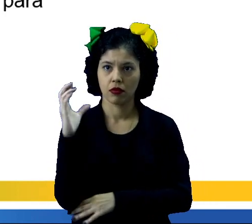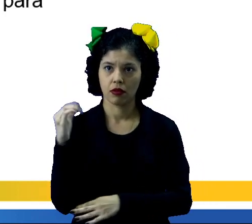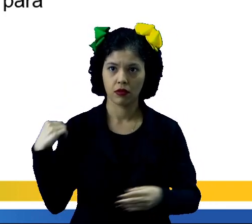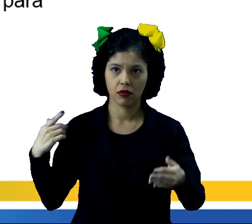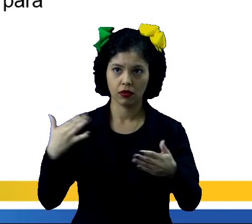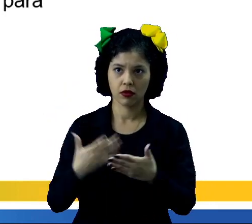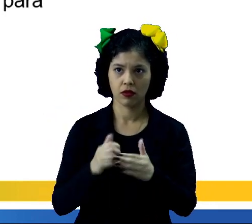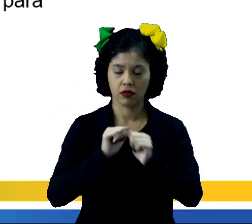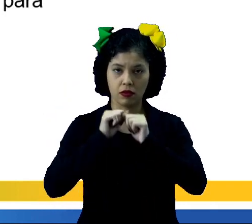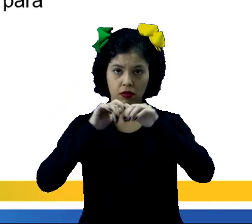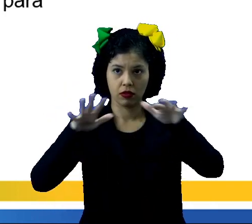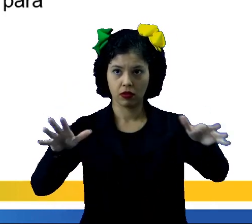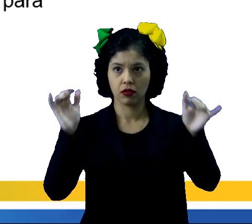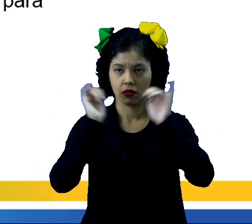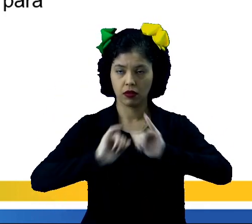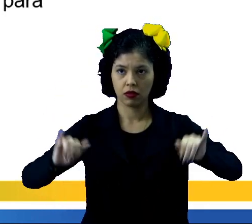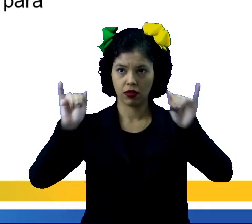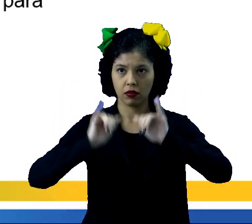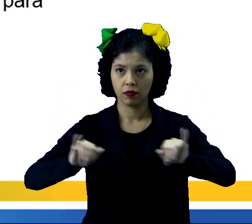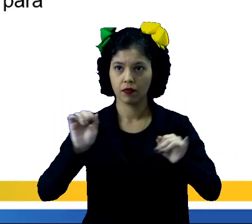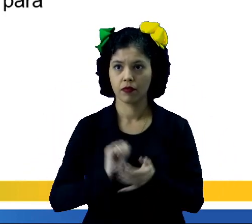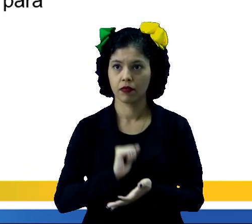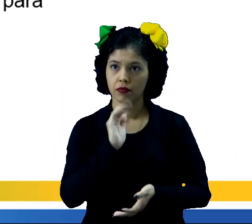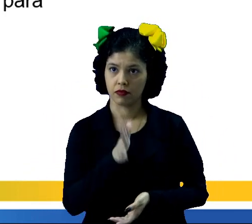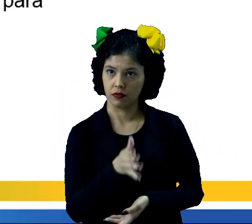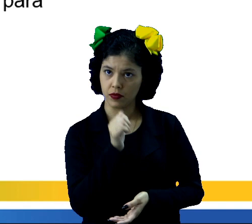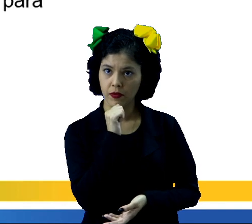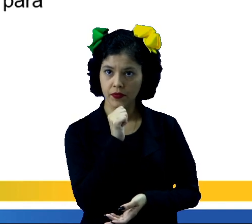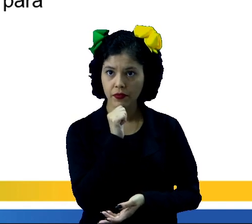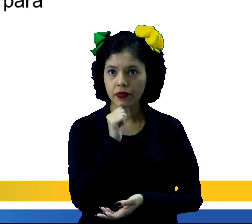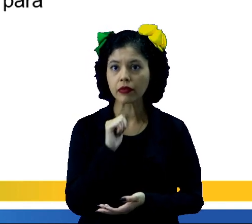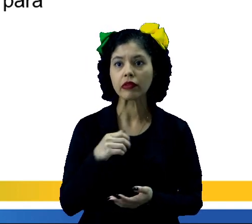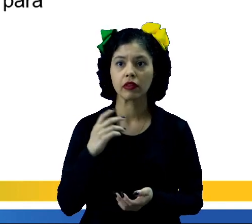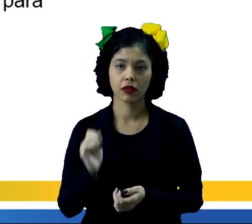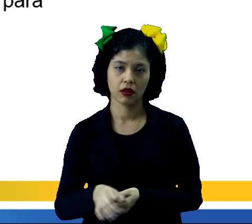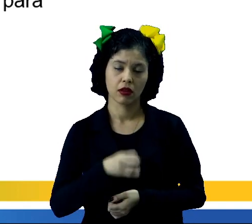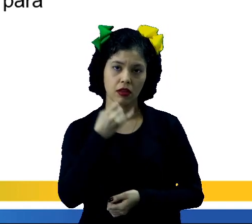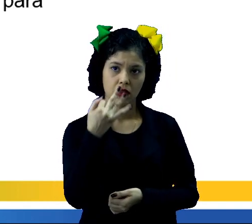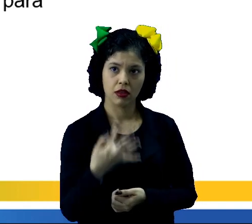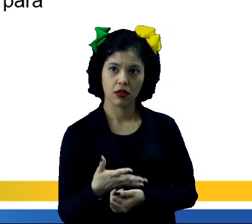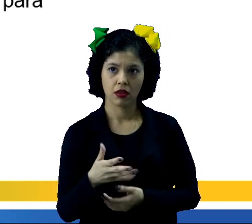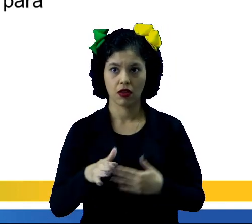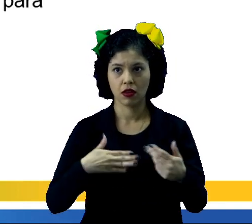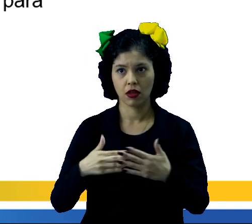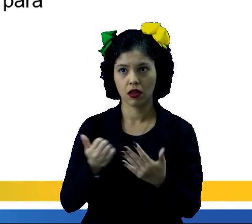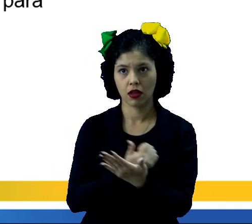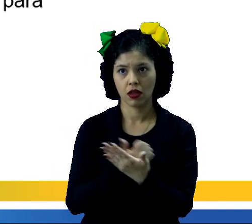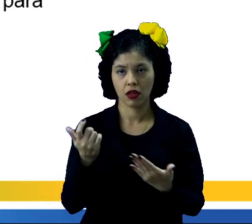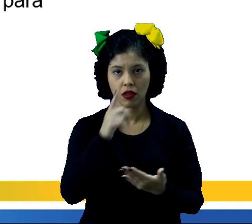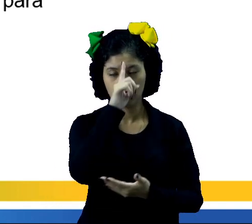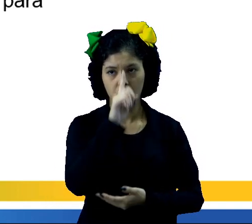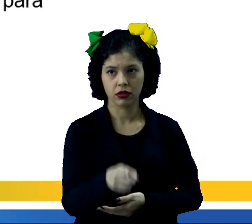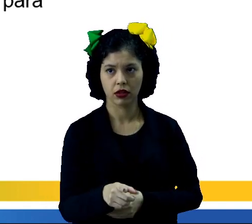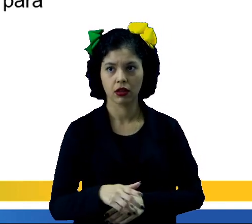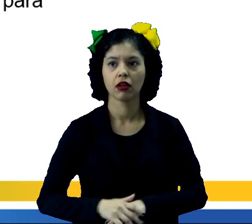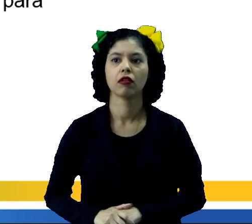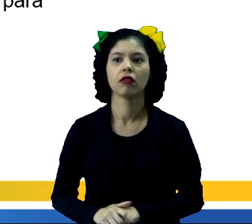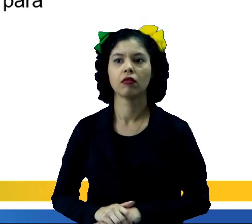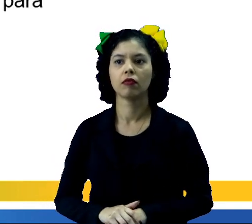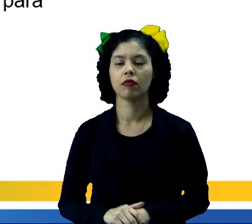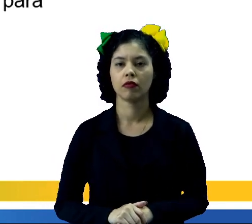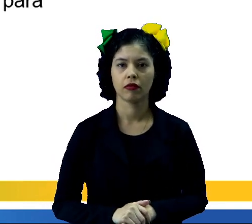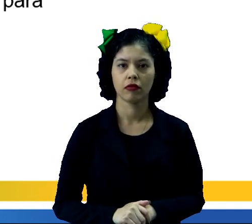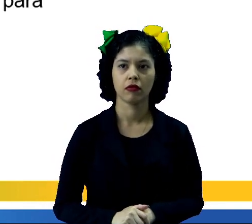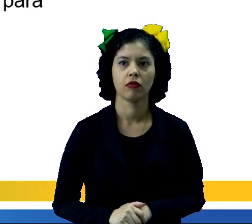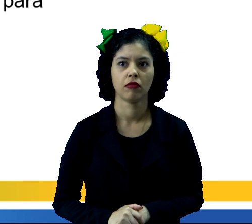avançada, amplamente divulgada, e a religião já não era mais suficiente para justificar qualquer tipo de ação autoritária, qualquer